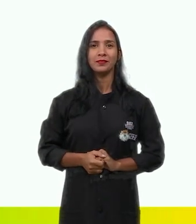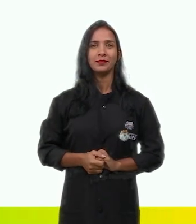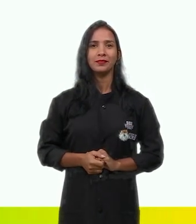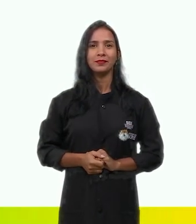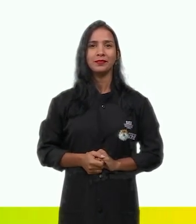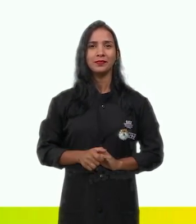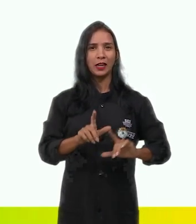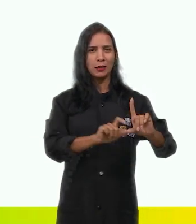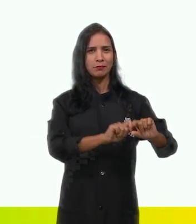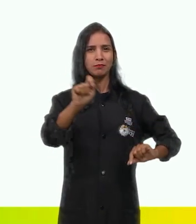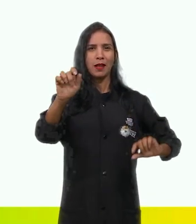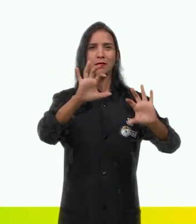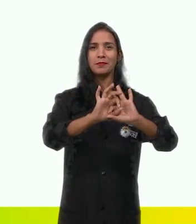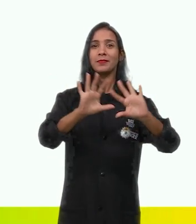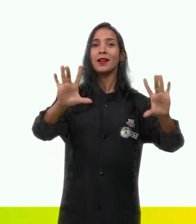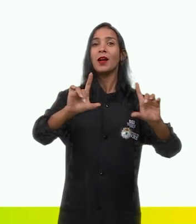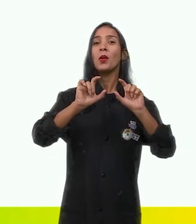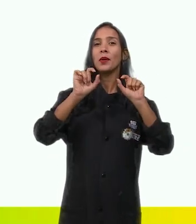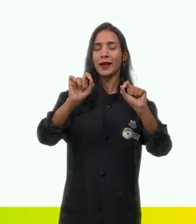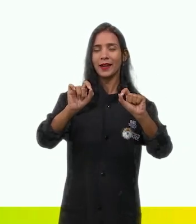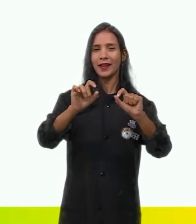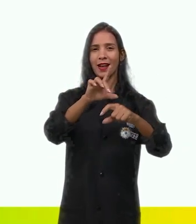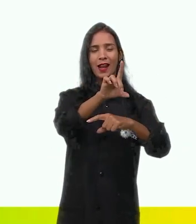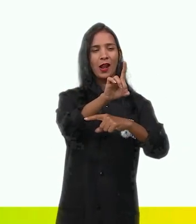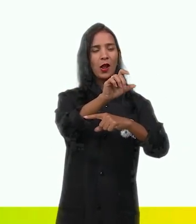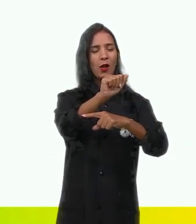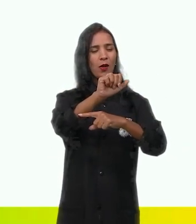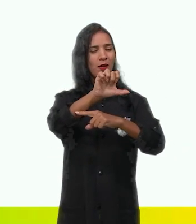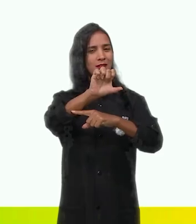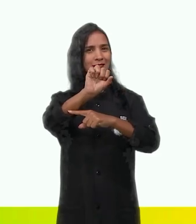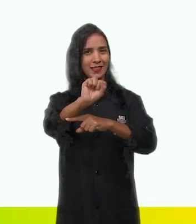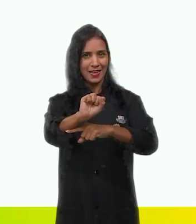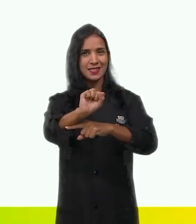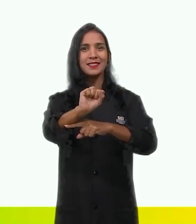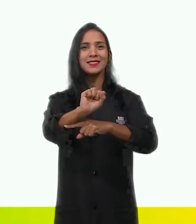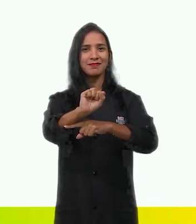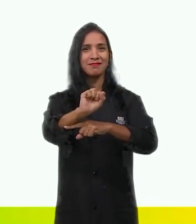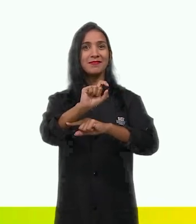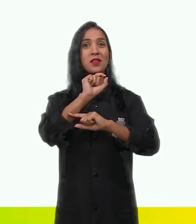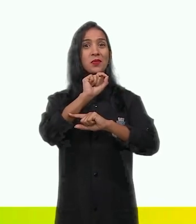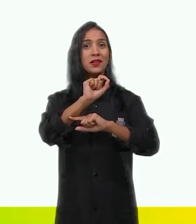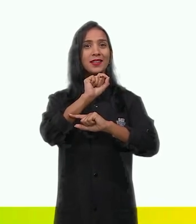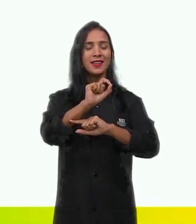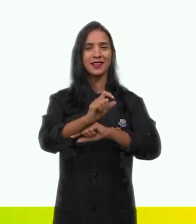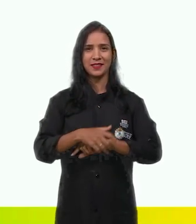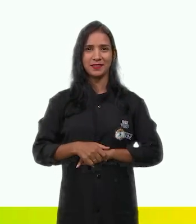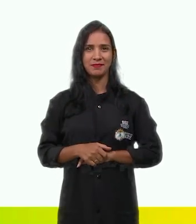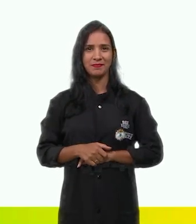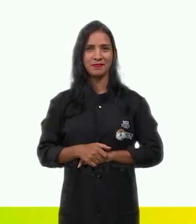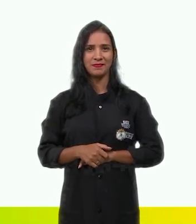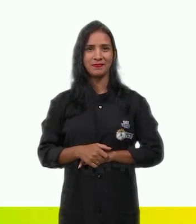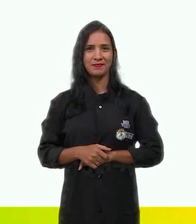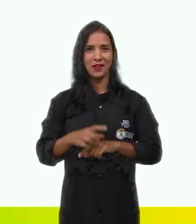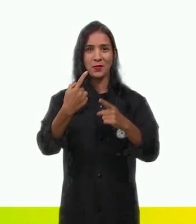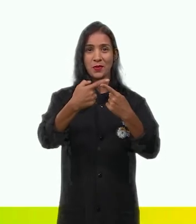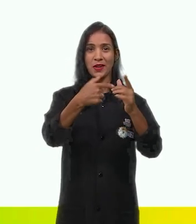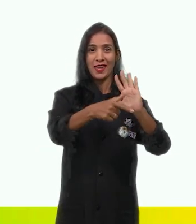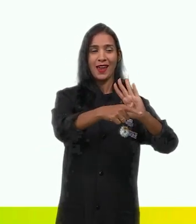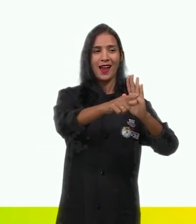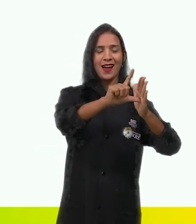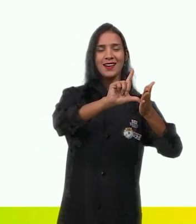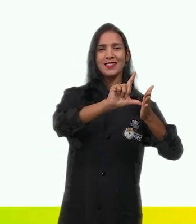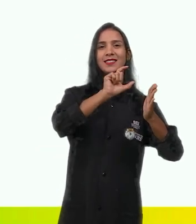Ah, você esperava que fosse do, né? Não. Antes de ser isso que é hoje, ele era o